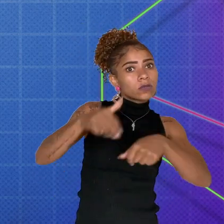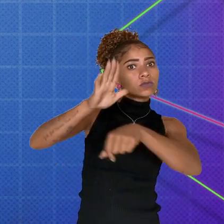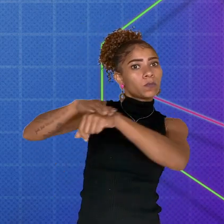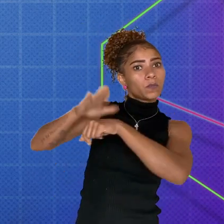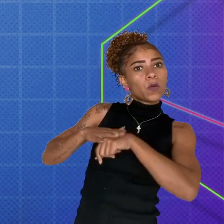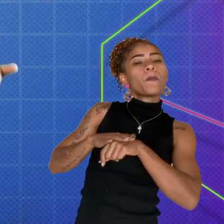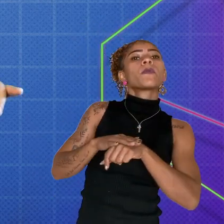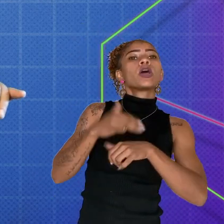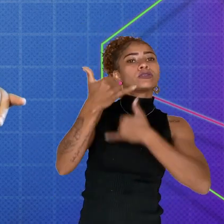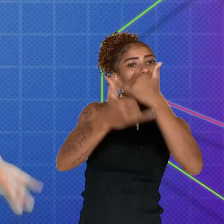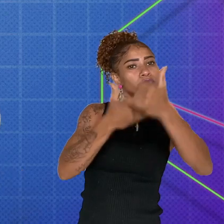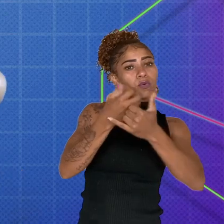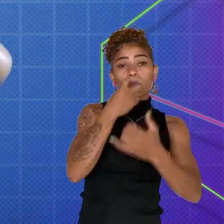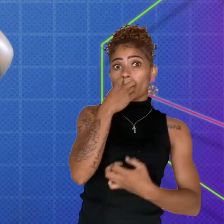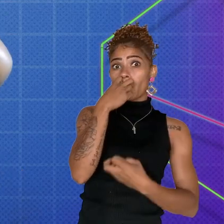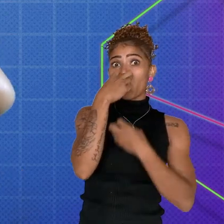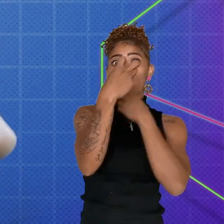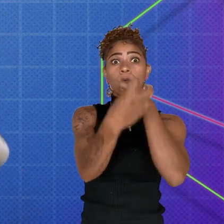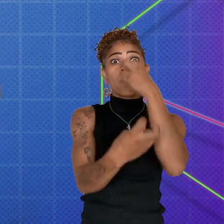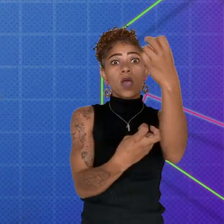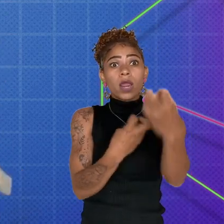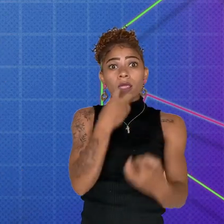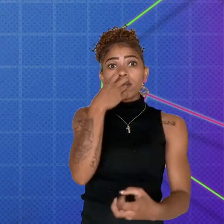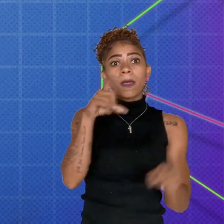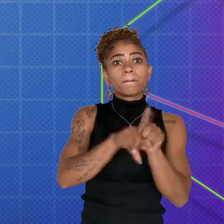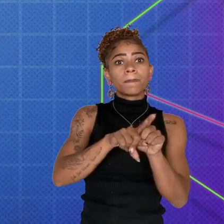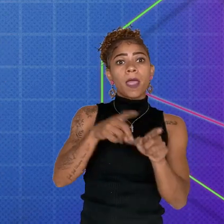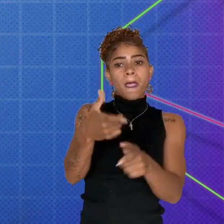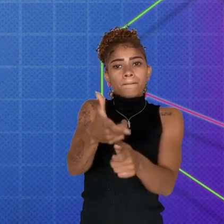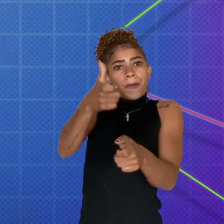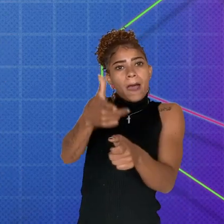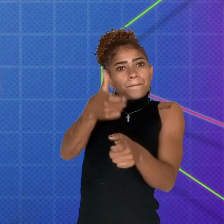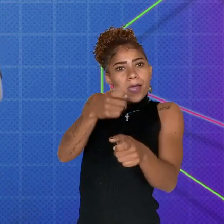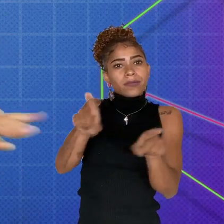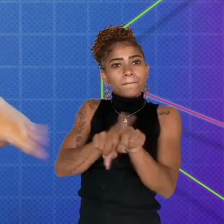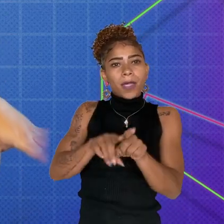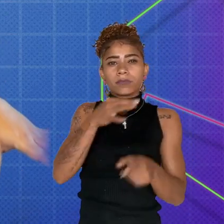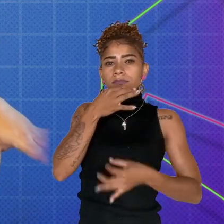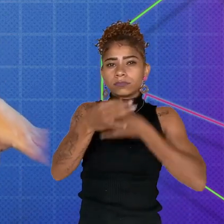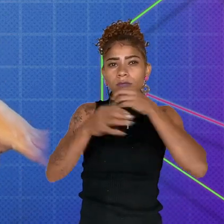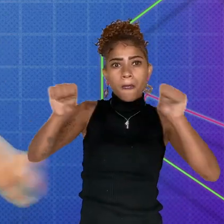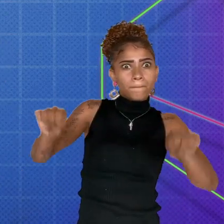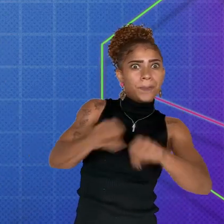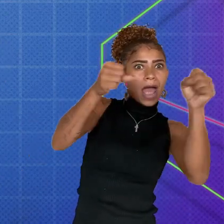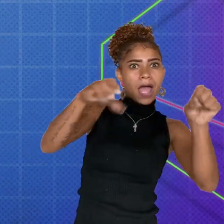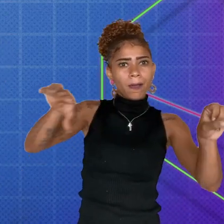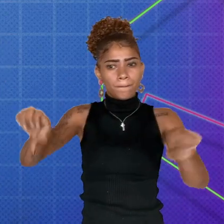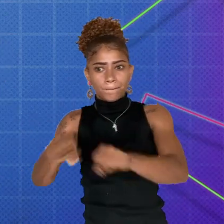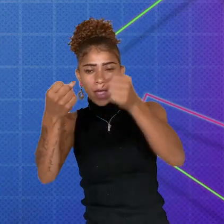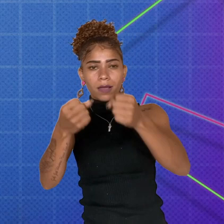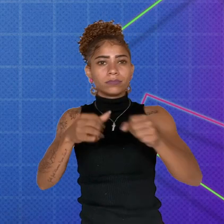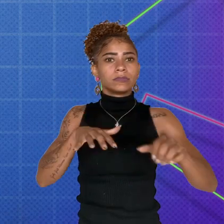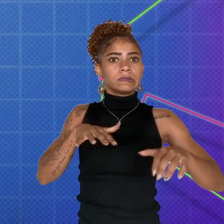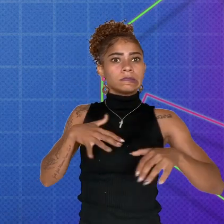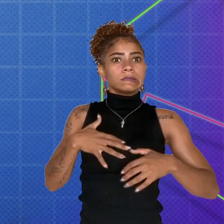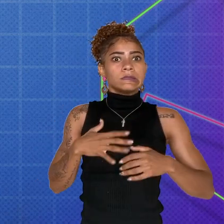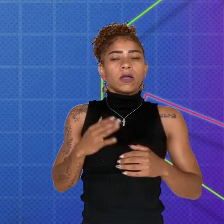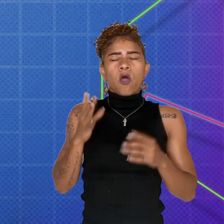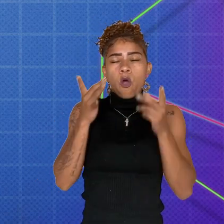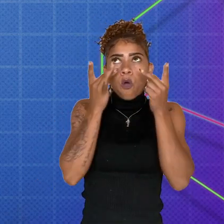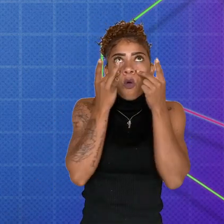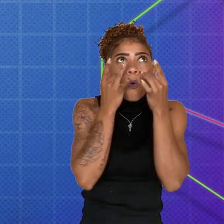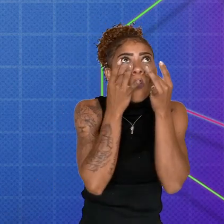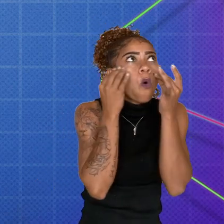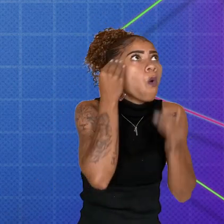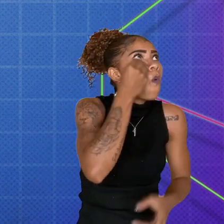jogo também são excelentes. Os gritos dos zumbis, o barulho das armas e o som de itens sendo quebrados ou movidos aumentam a imersão